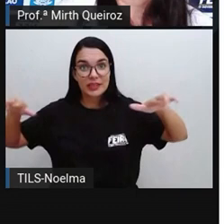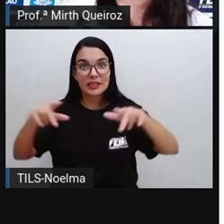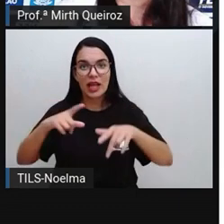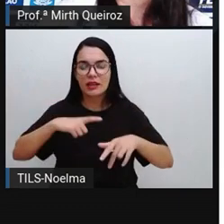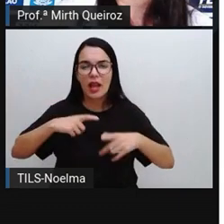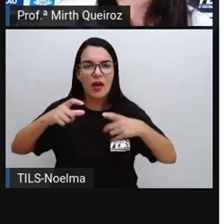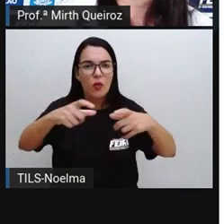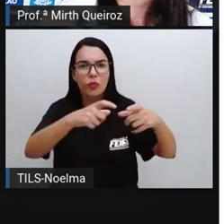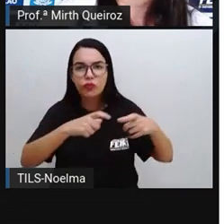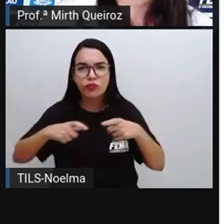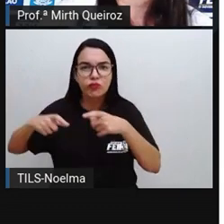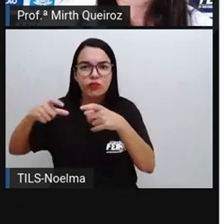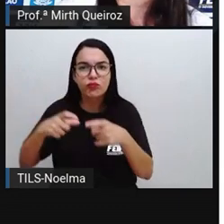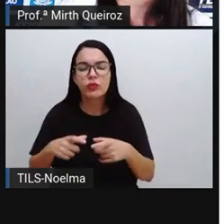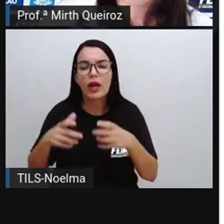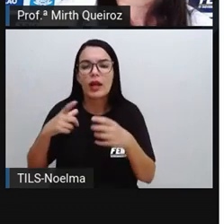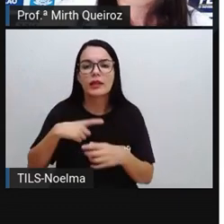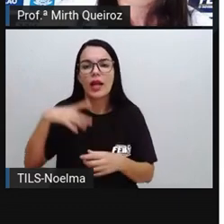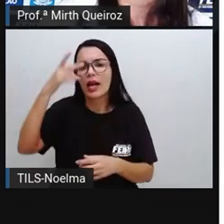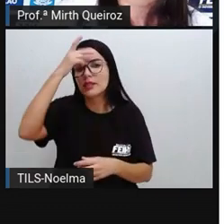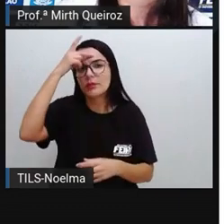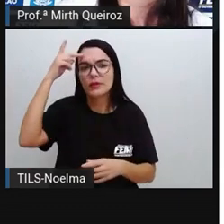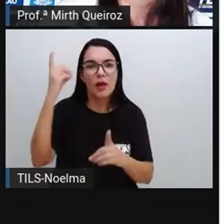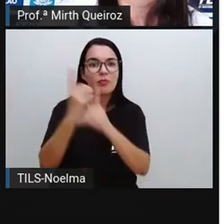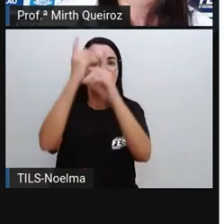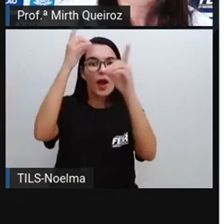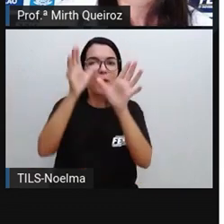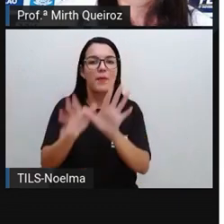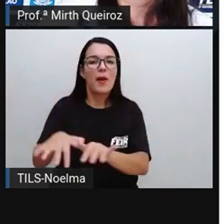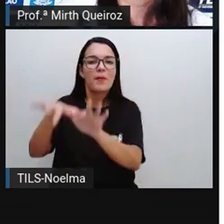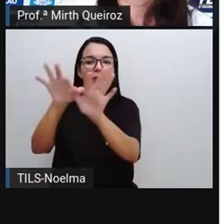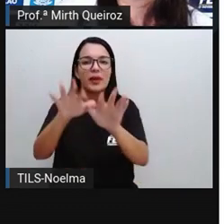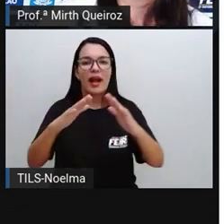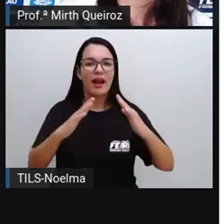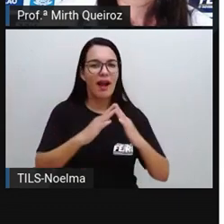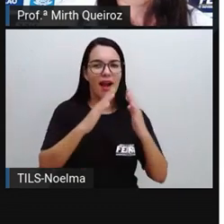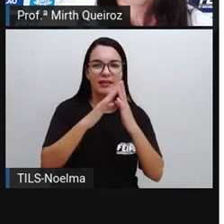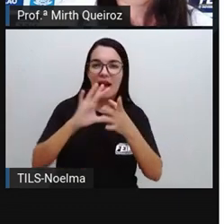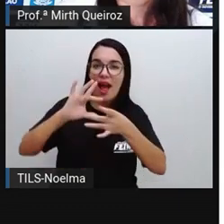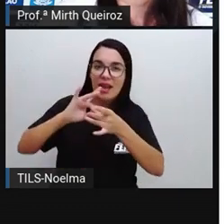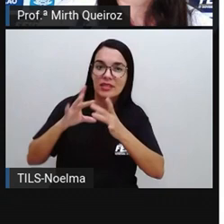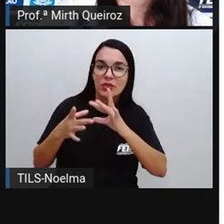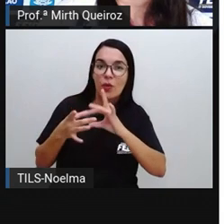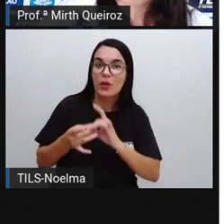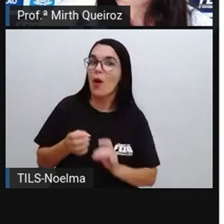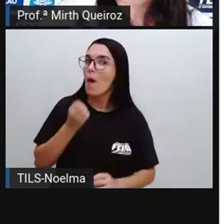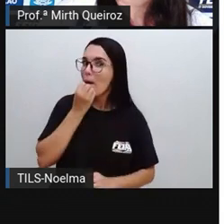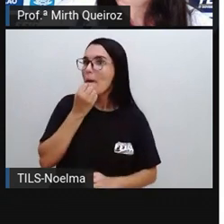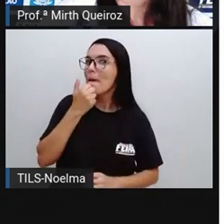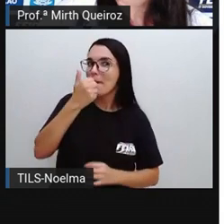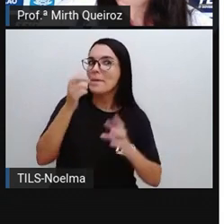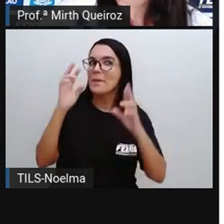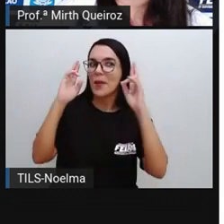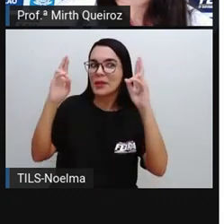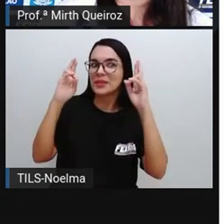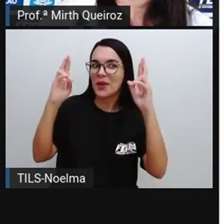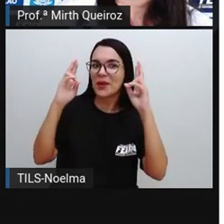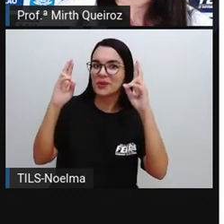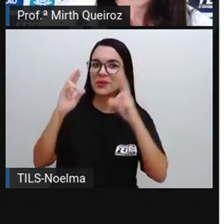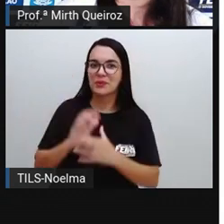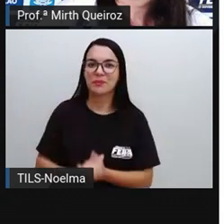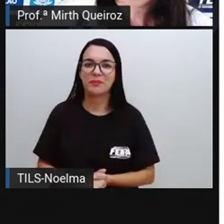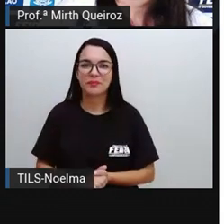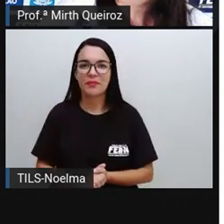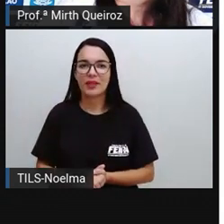Em vários lugares, as pessoas se deparam com borboletas em casa e relacionam isso como boa